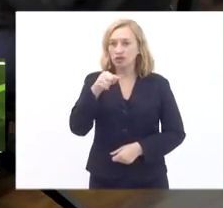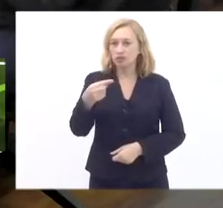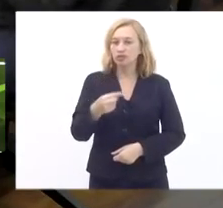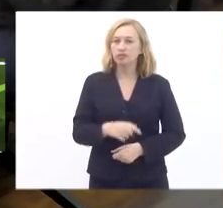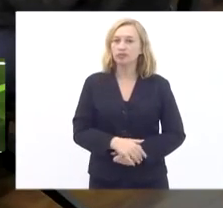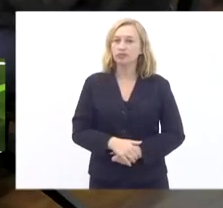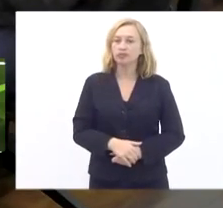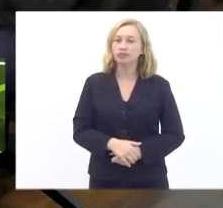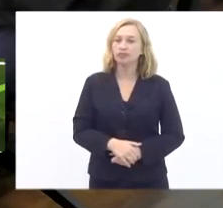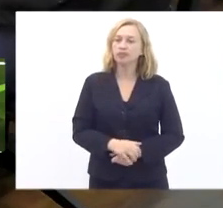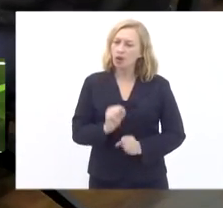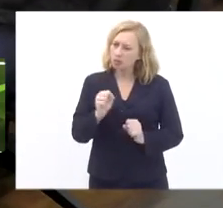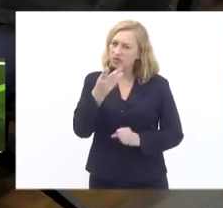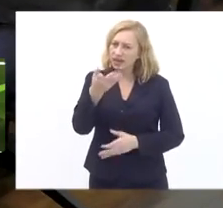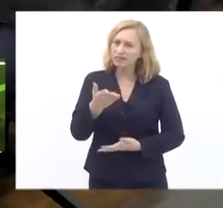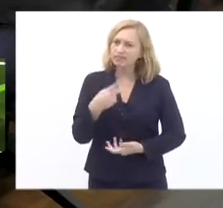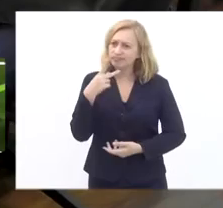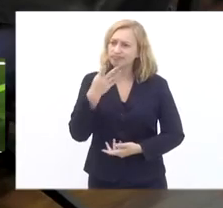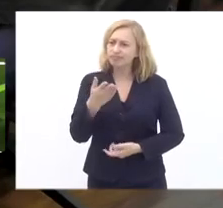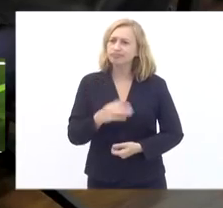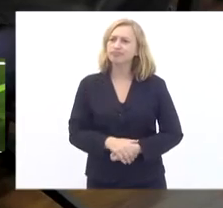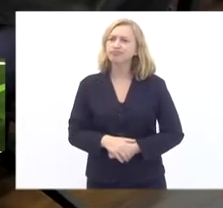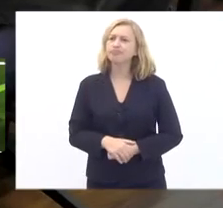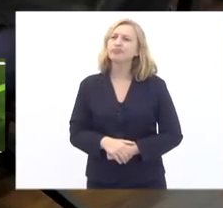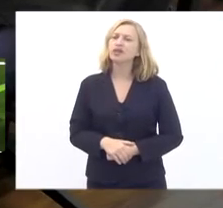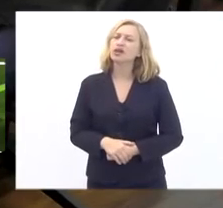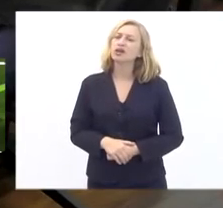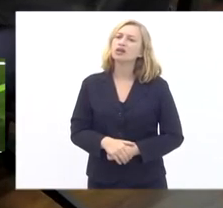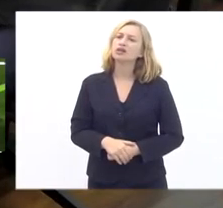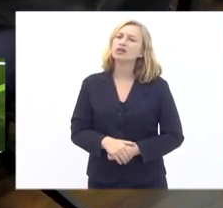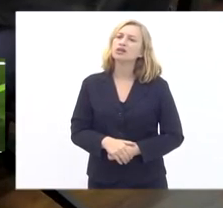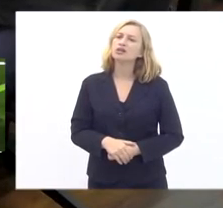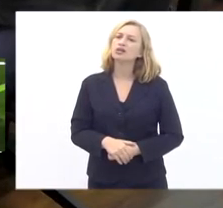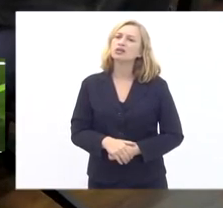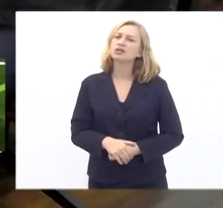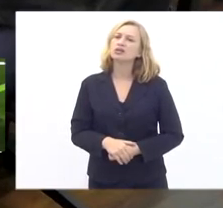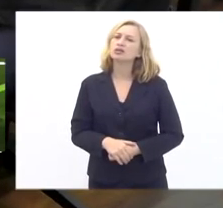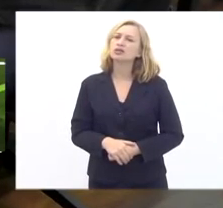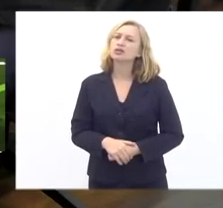Eu? Mas pode falar. Só uma observação.